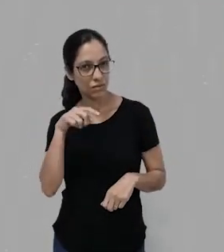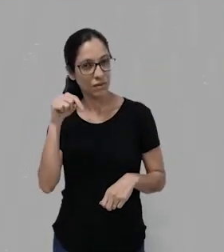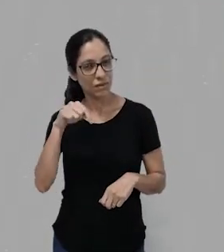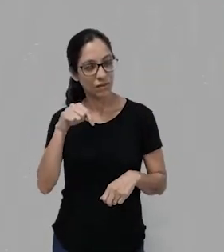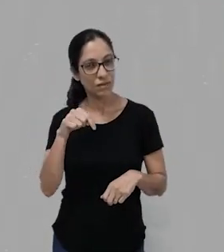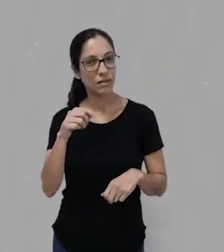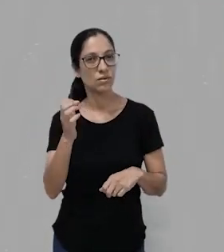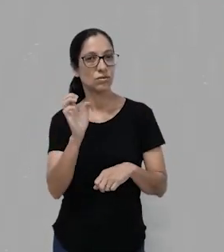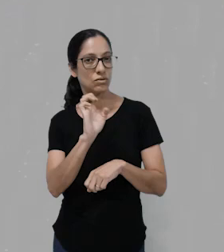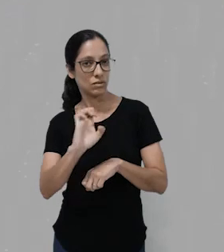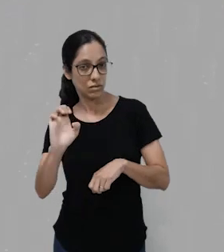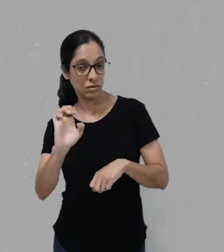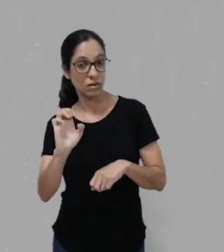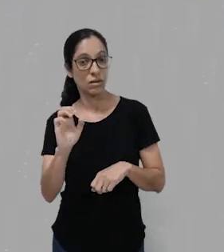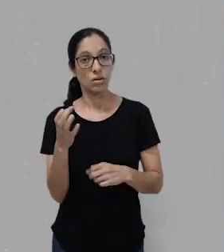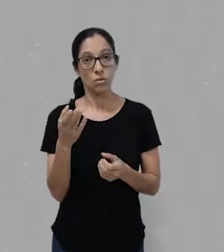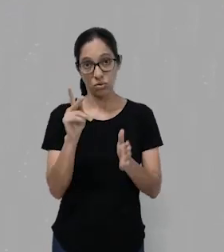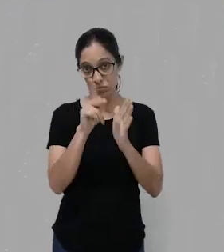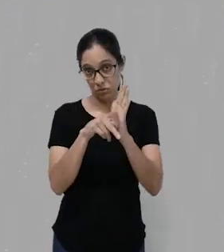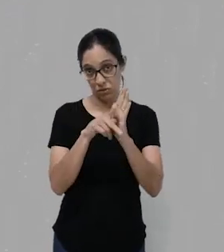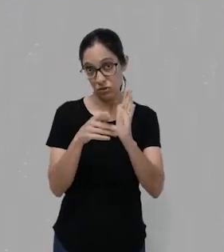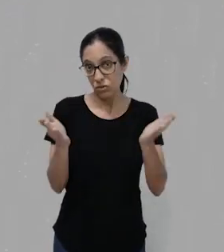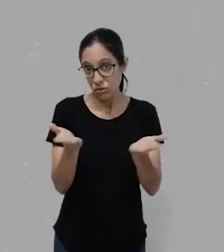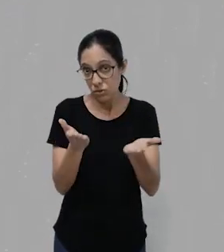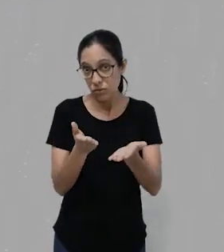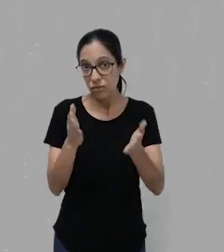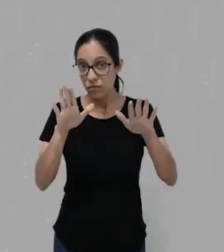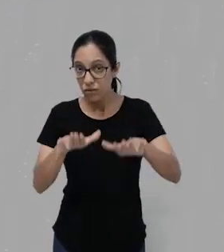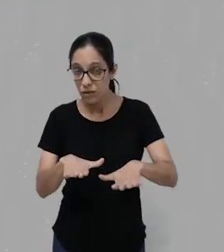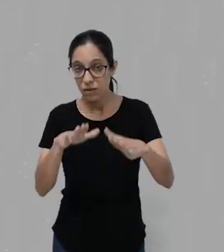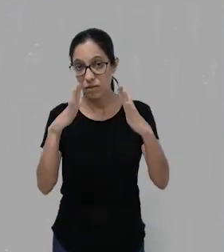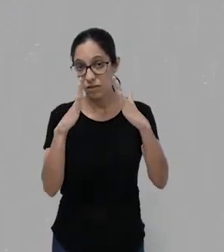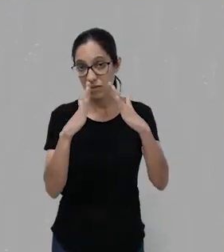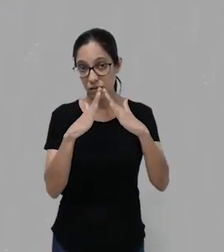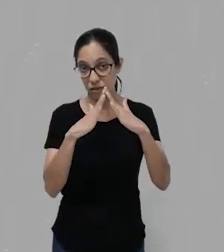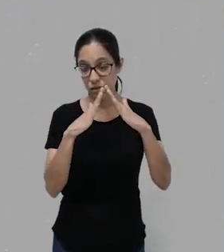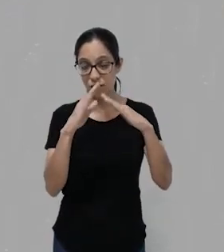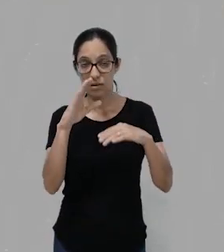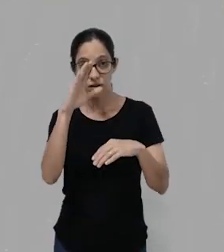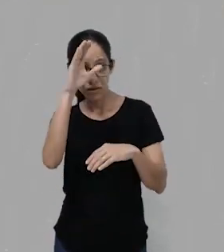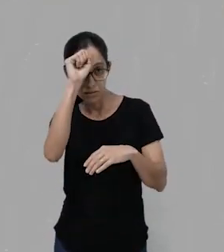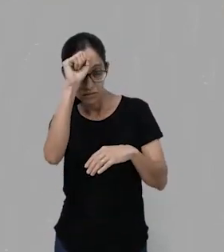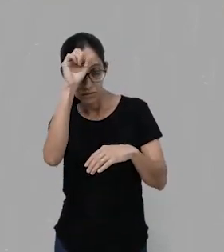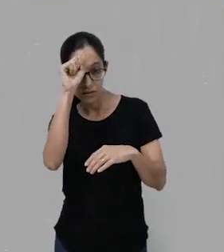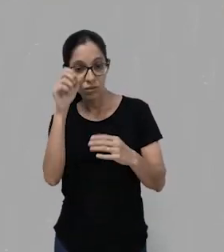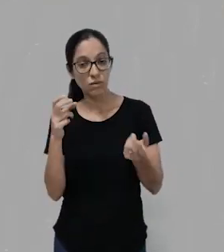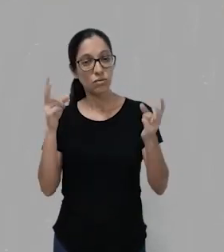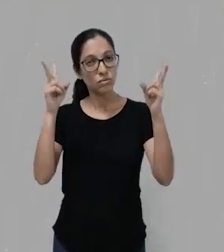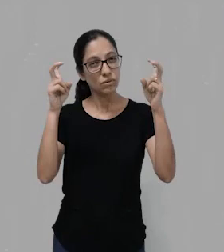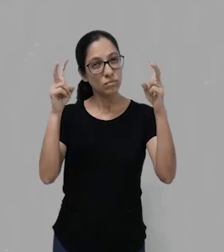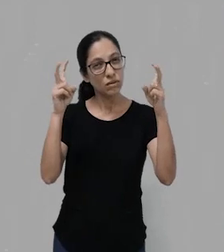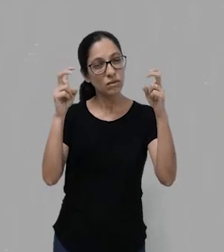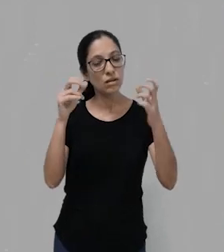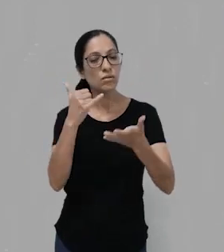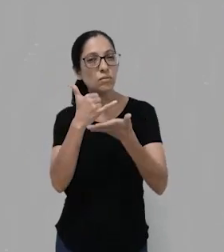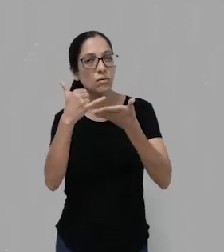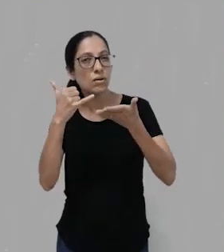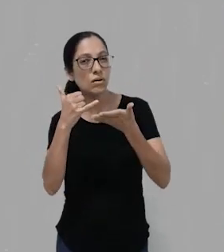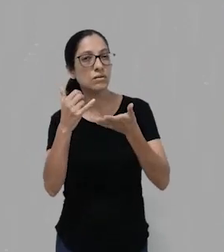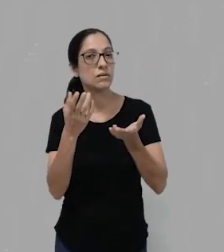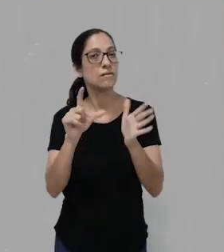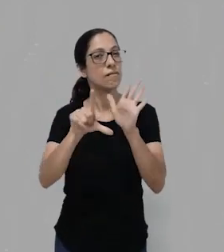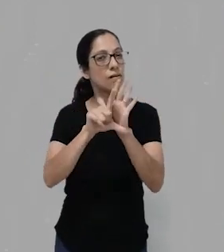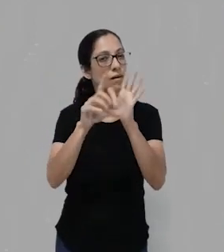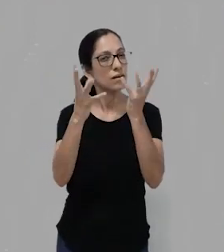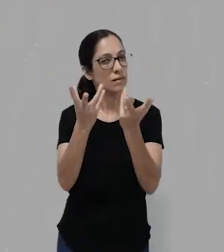projeto Fique em Casa Aprendendo, nós iremos falar aqui um pouquinho sobre as drogas, tá? O tema da nossa aula é drogas